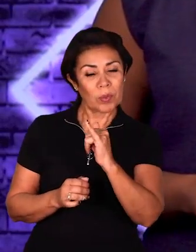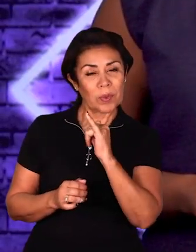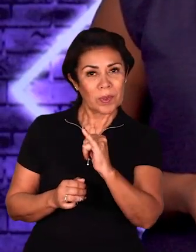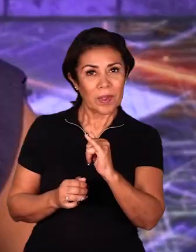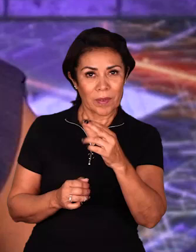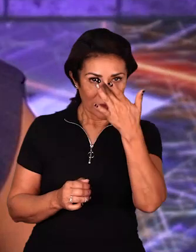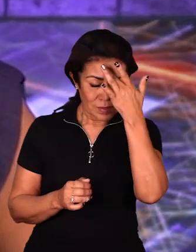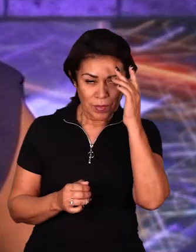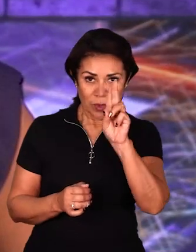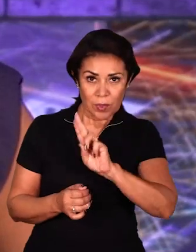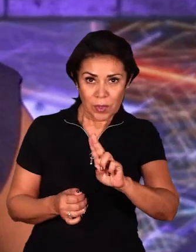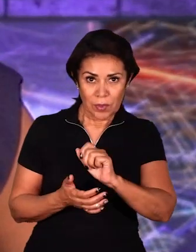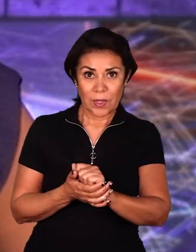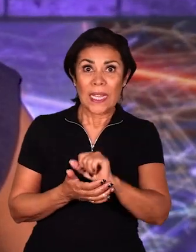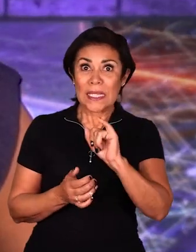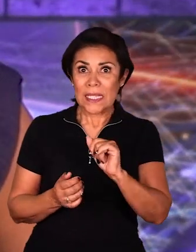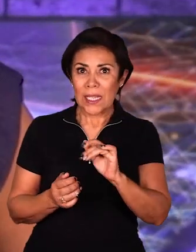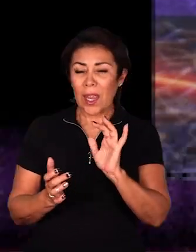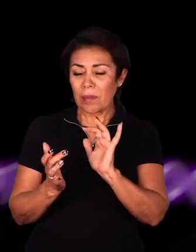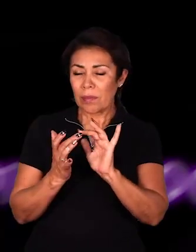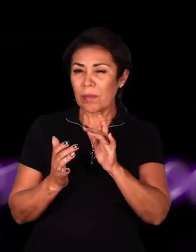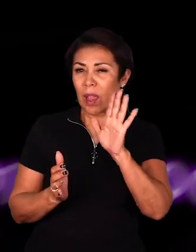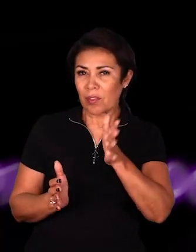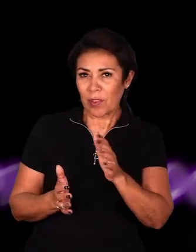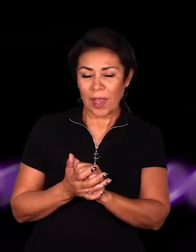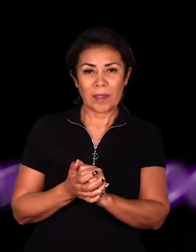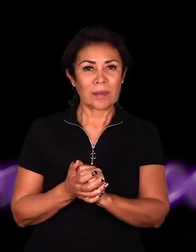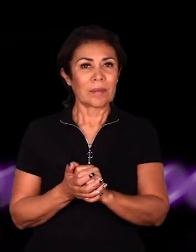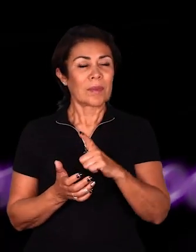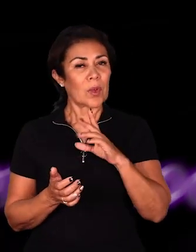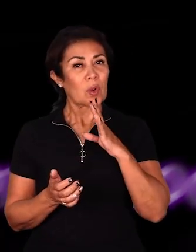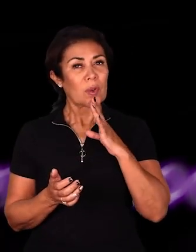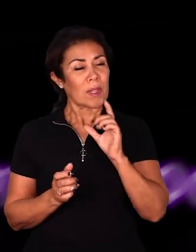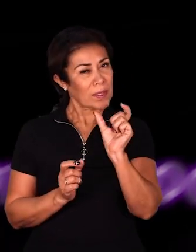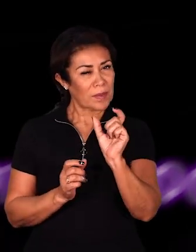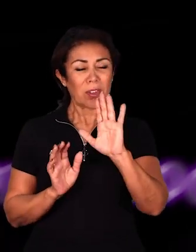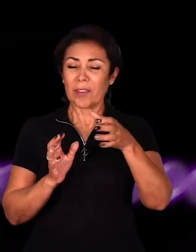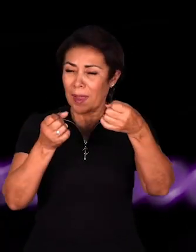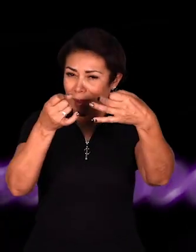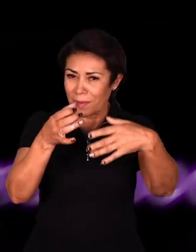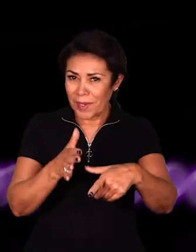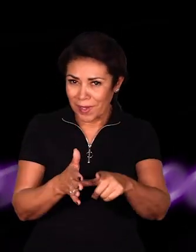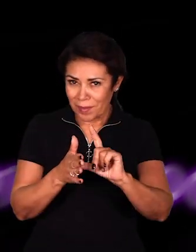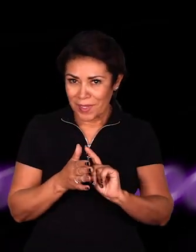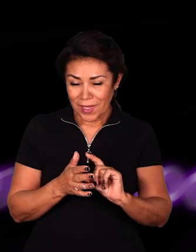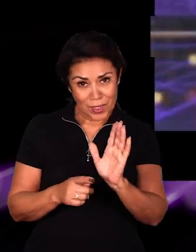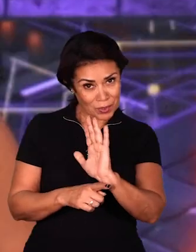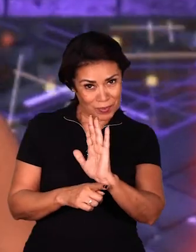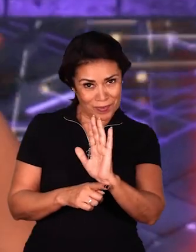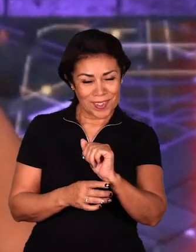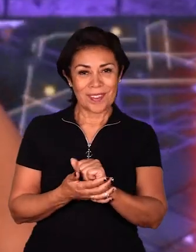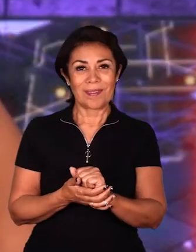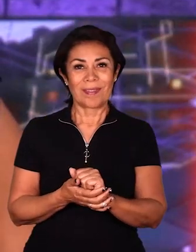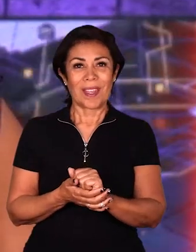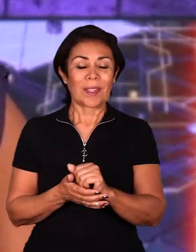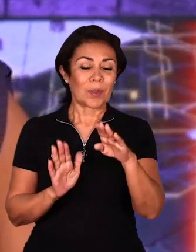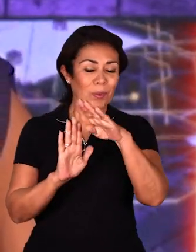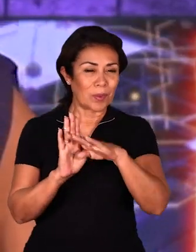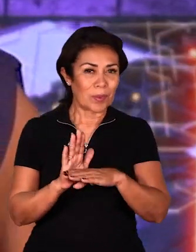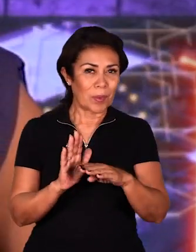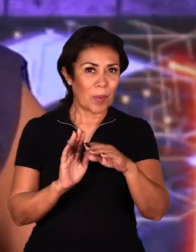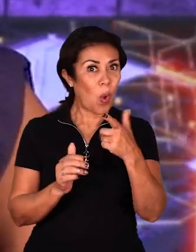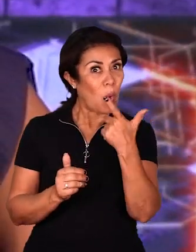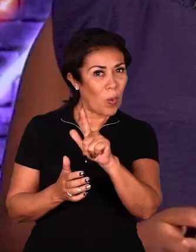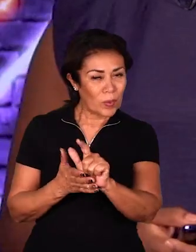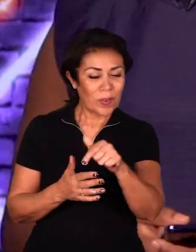enviada ao usuário. E se você estiver um pouco perdido com esses termos, código-fonte, programação, calma, nós já explicamos todos eles nos dois primeiros episódios dessa